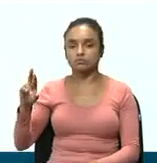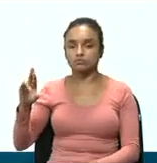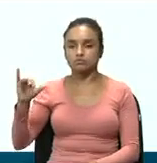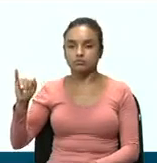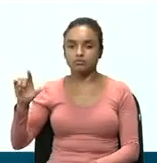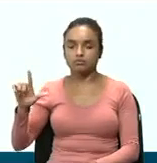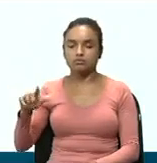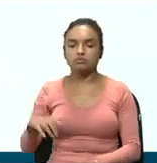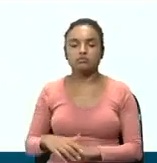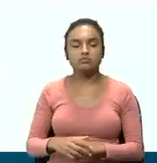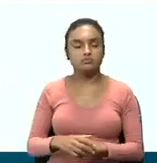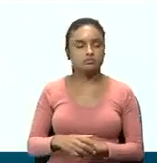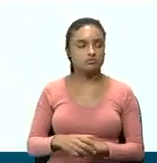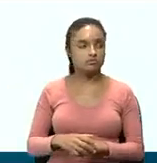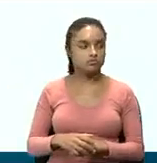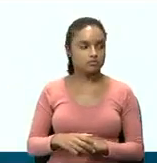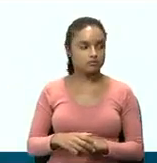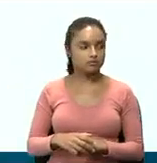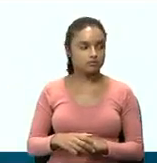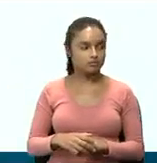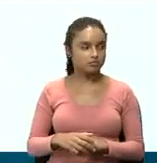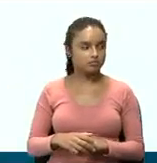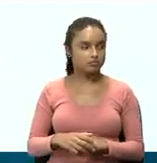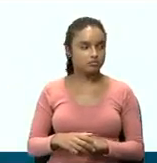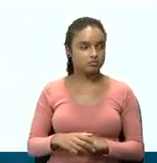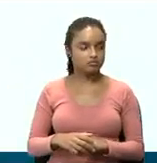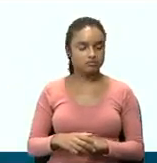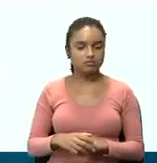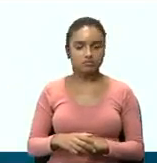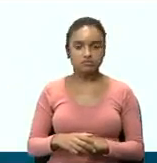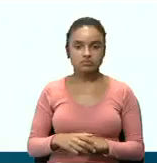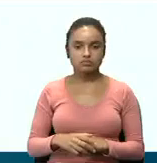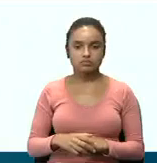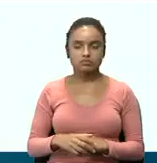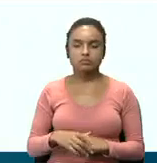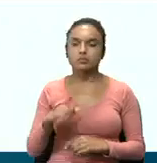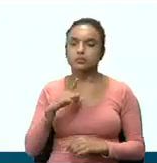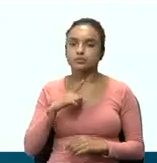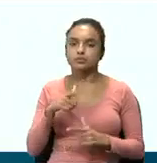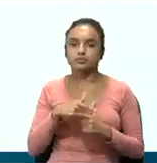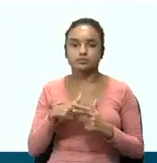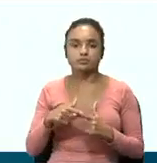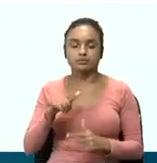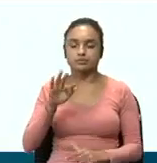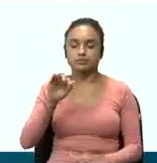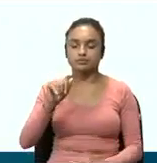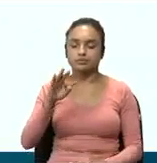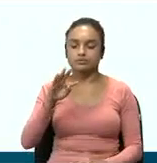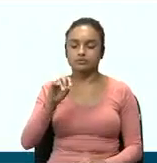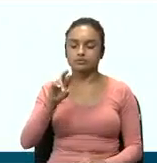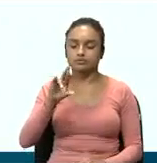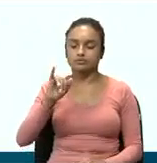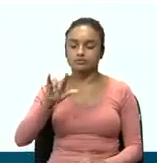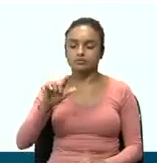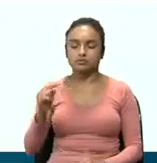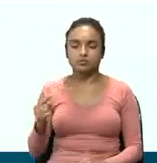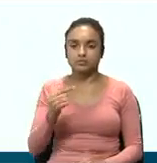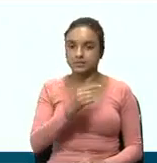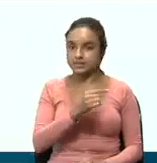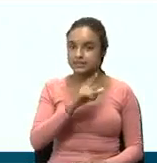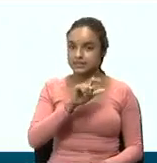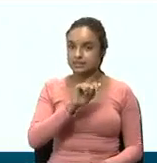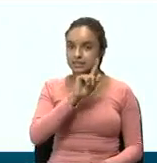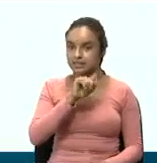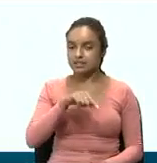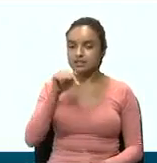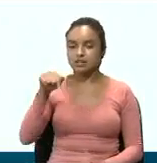substituição visando a possibilidade de cancelar o n fatorial que eu tenho lá com esse n fatorial que eu tenho aqui, que eu acabei então